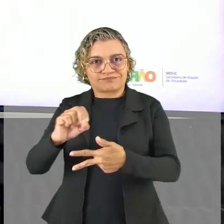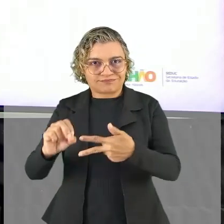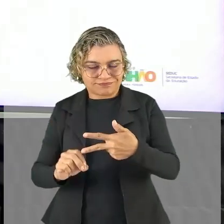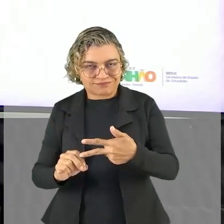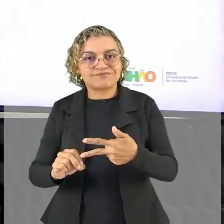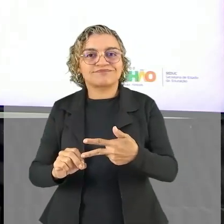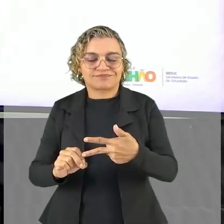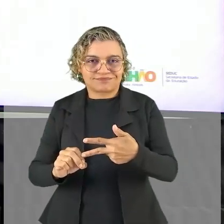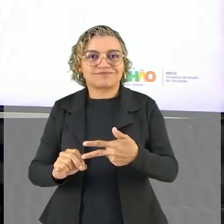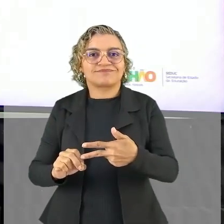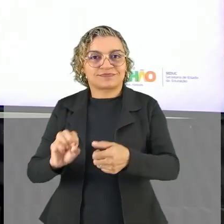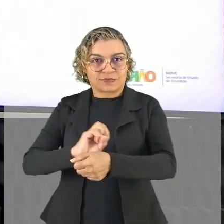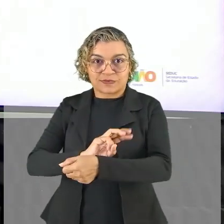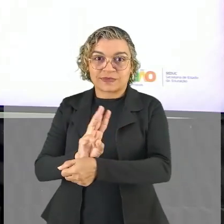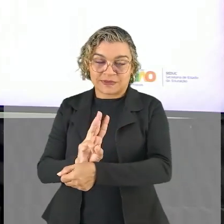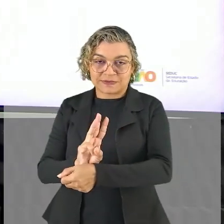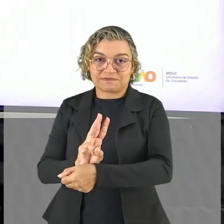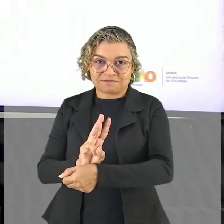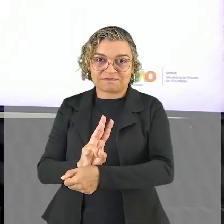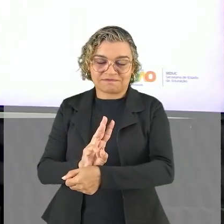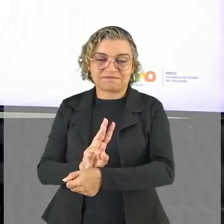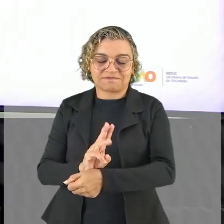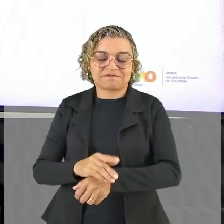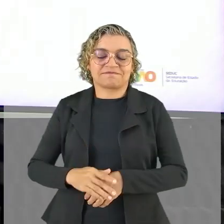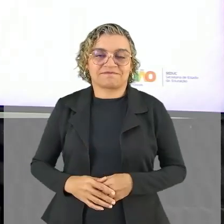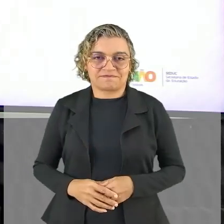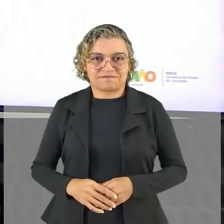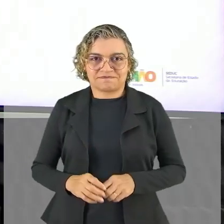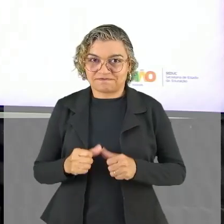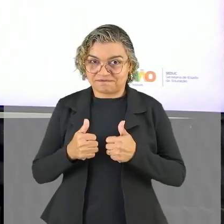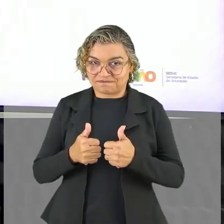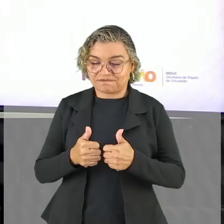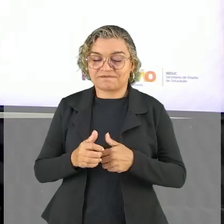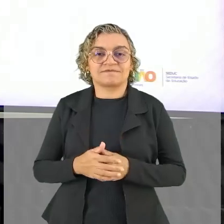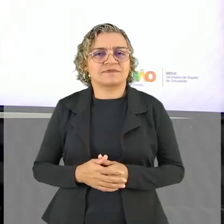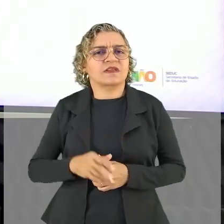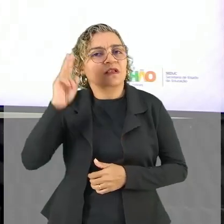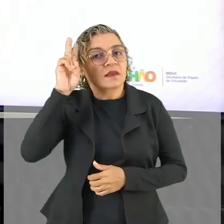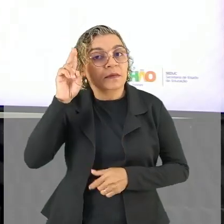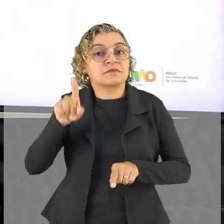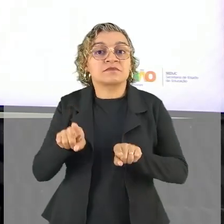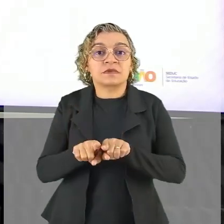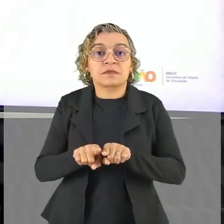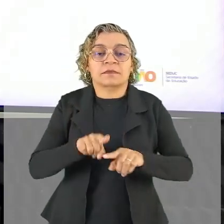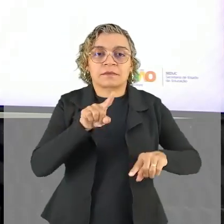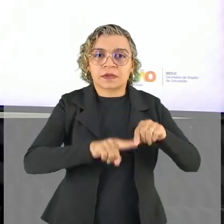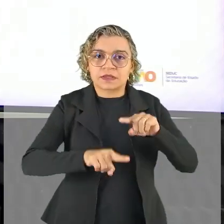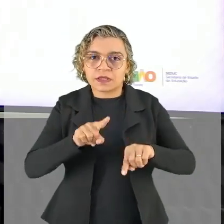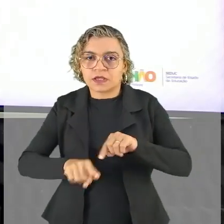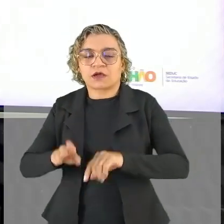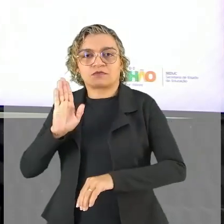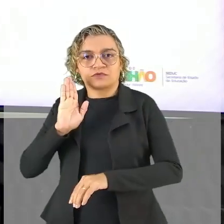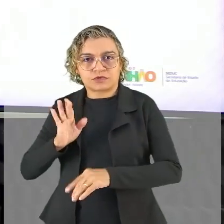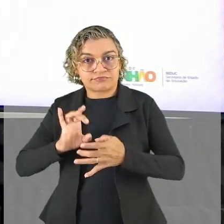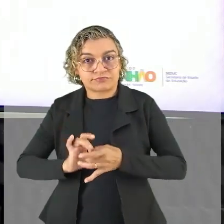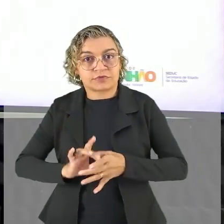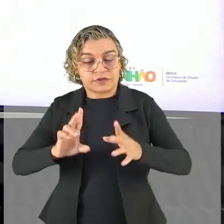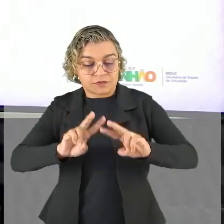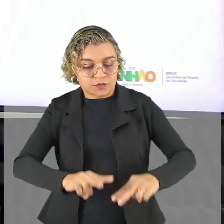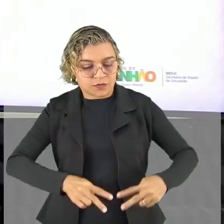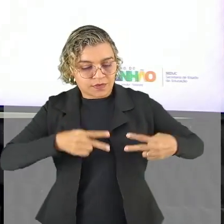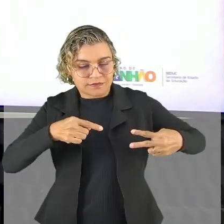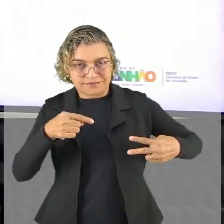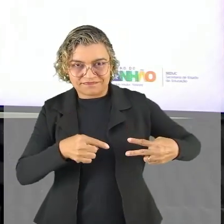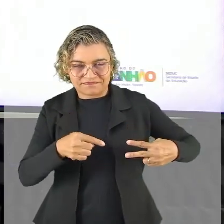visa preparar vocês para o vestibular do Enem e da UEMA. Lembrando que o nosso material está disponível aqui no link abaixo,